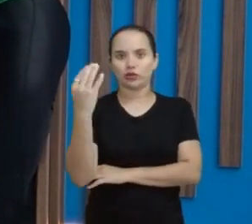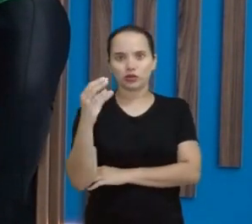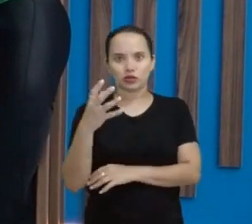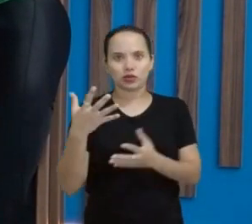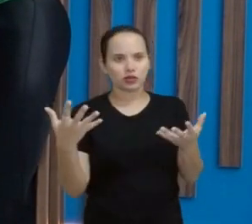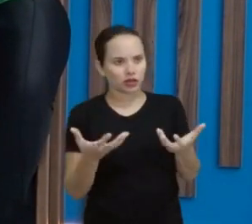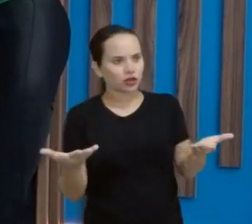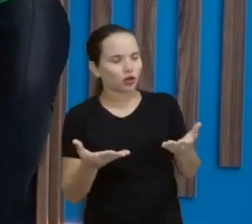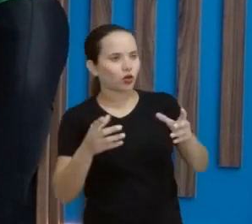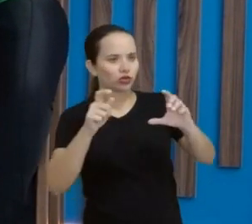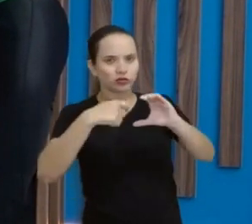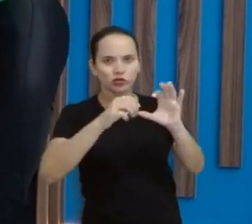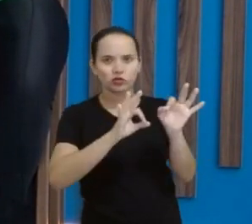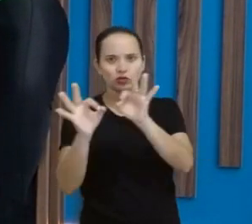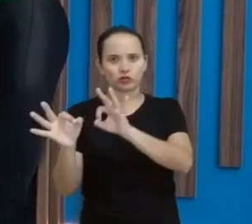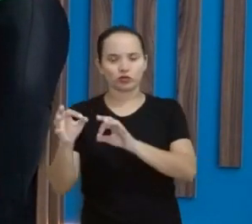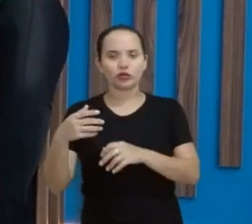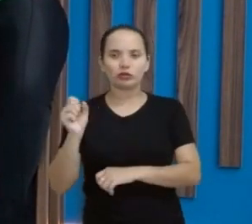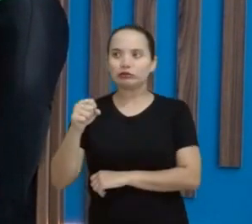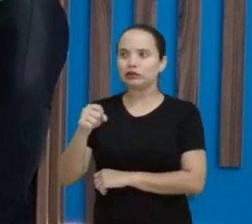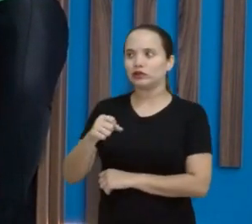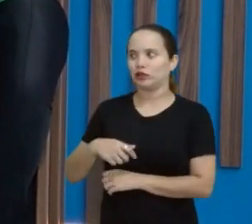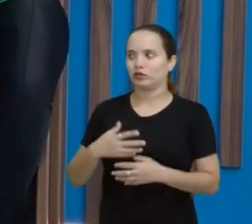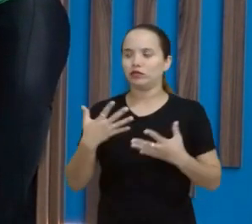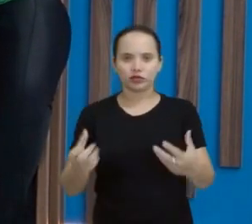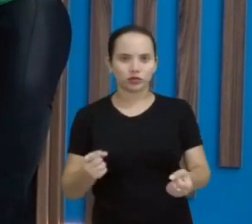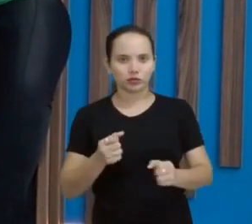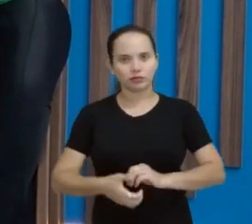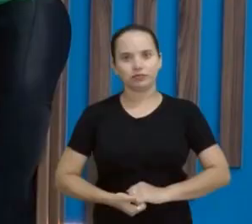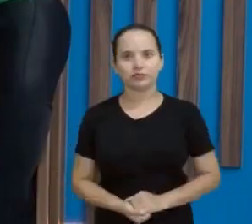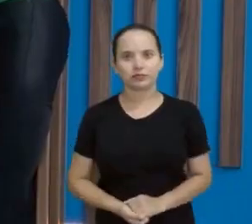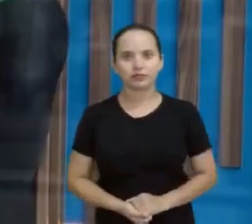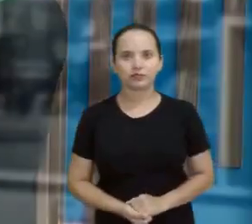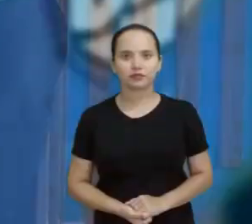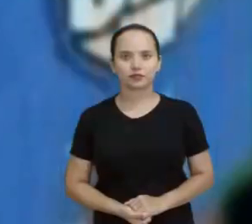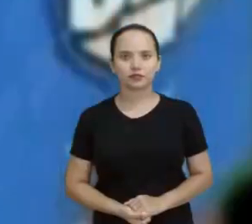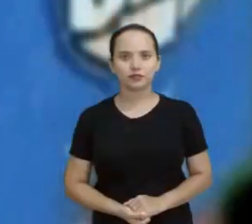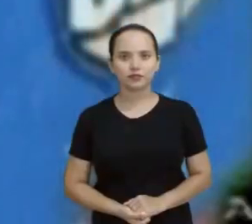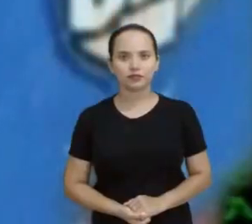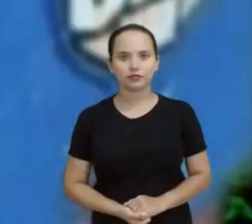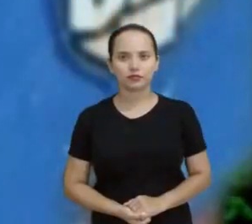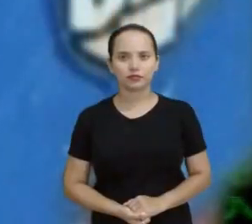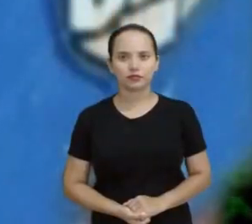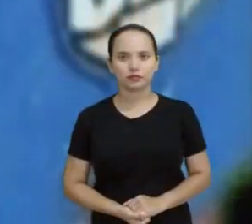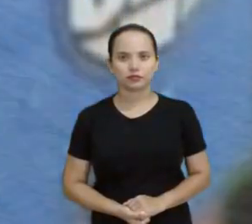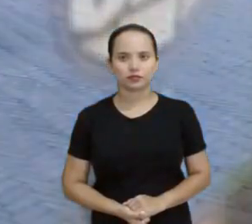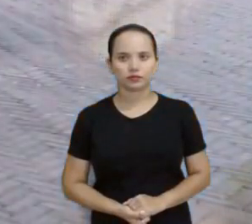agora, não é isso? Exatamente. Vai, vou passar logo para o vídeo, né? Vamos embora.